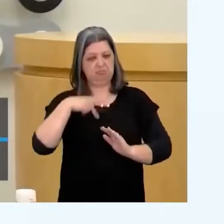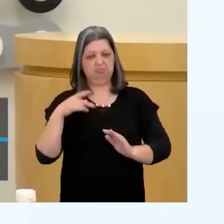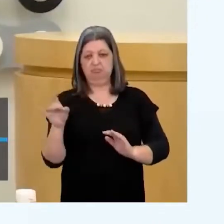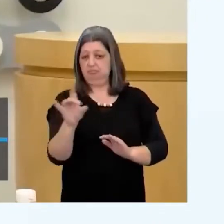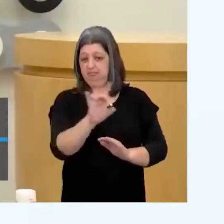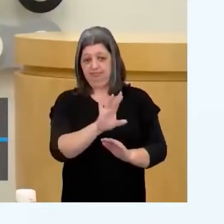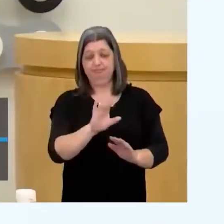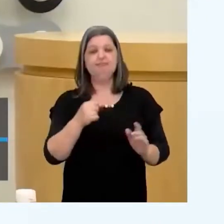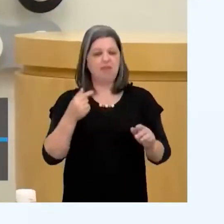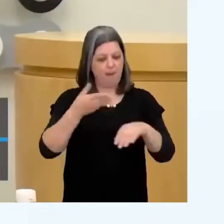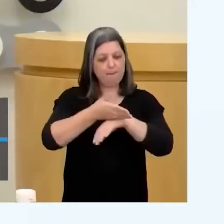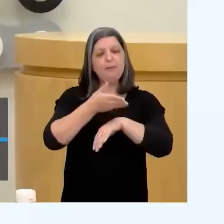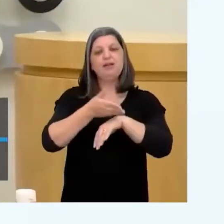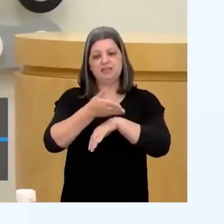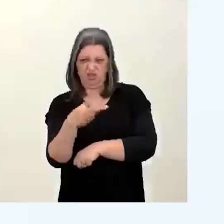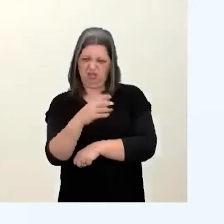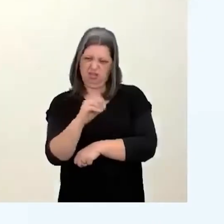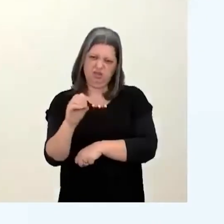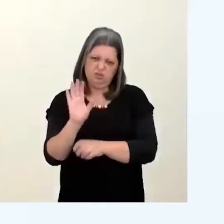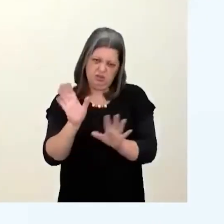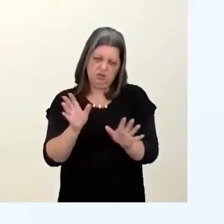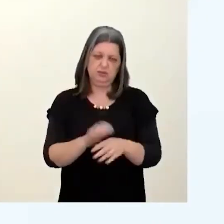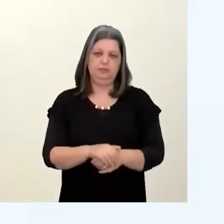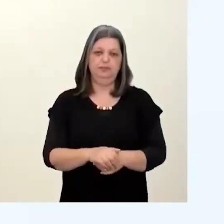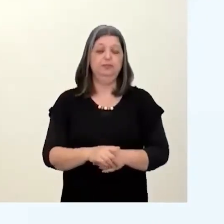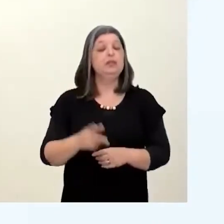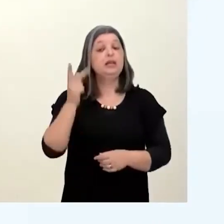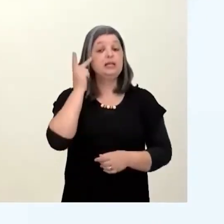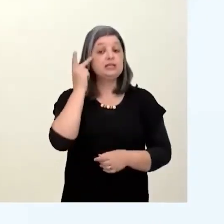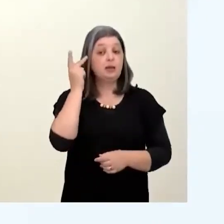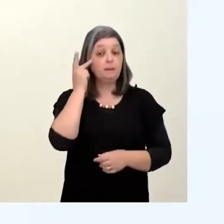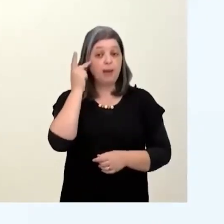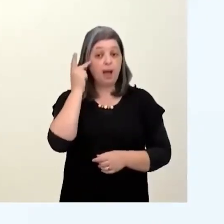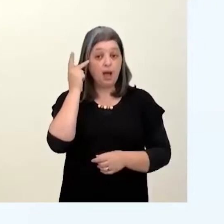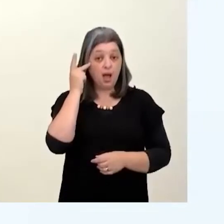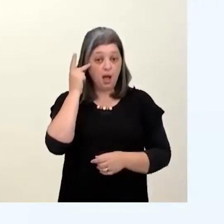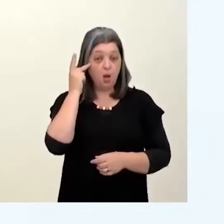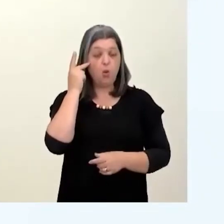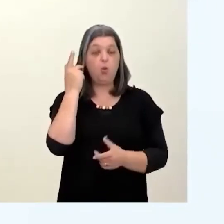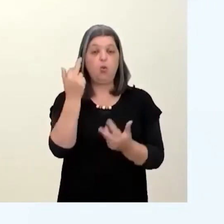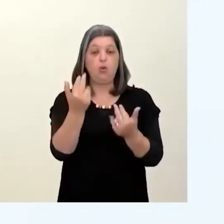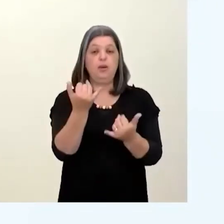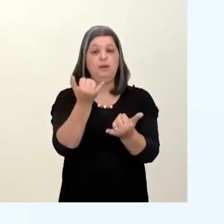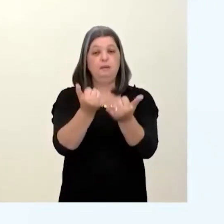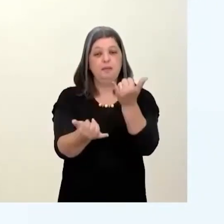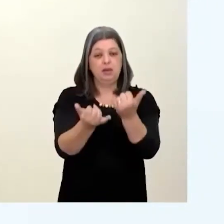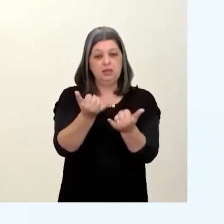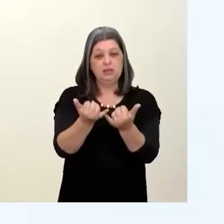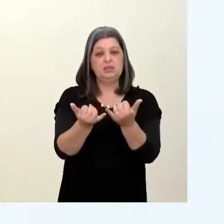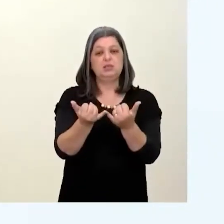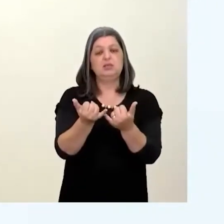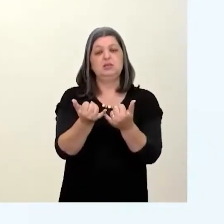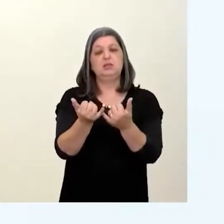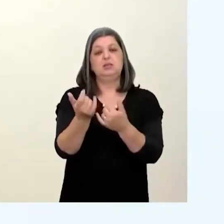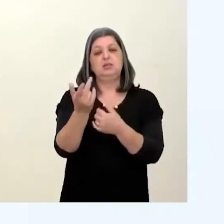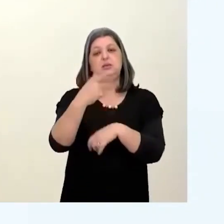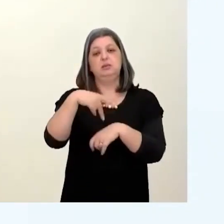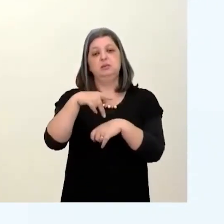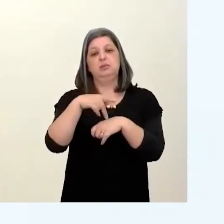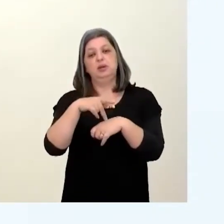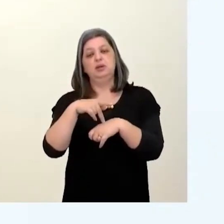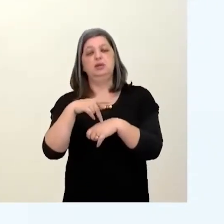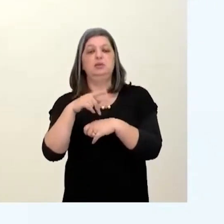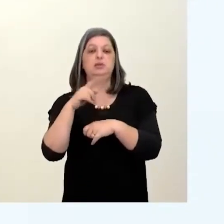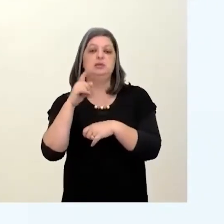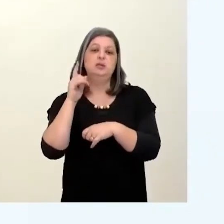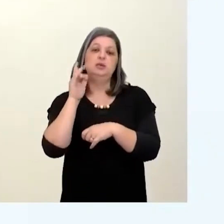fica ali e participa do slam. Então, São Paulo, né, uma cidade, assim como Chicago, uma cidade, né, bem